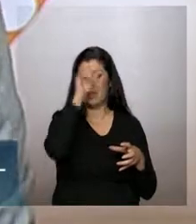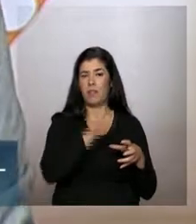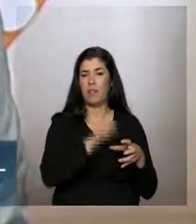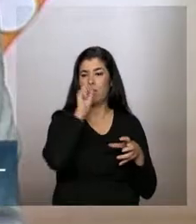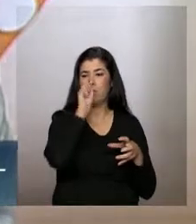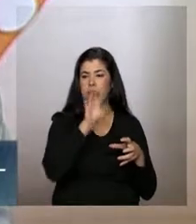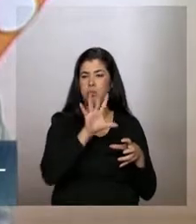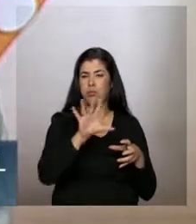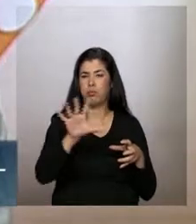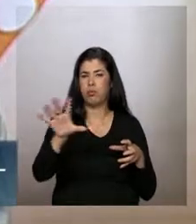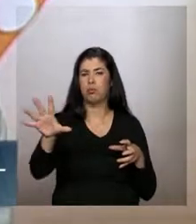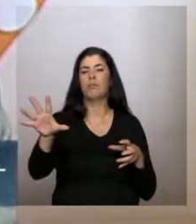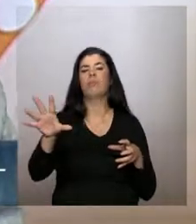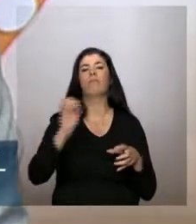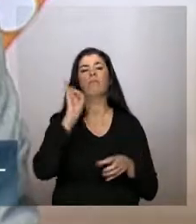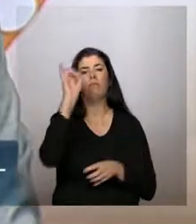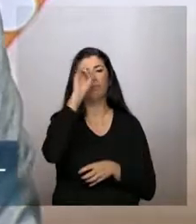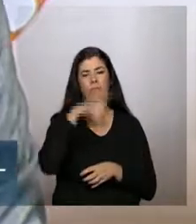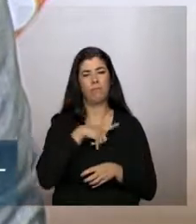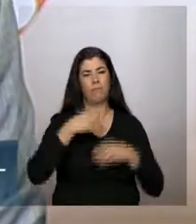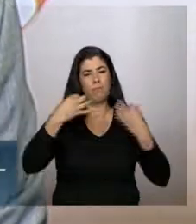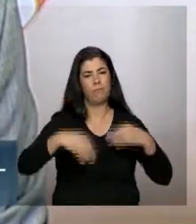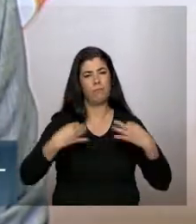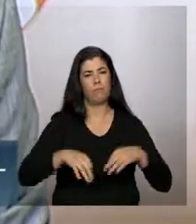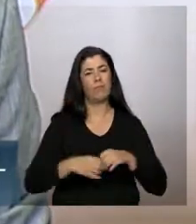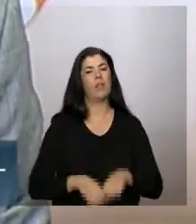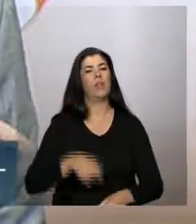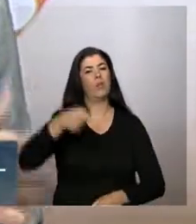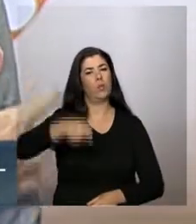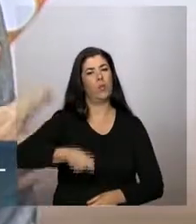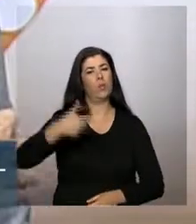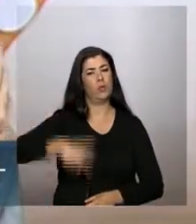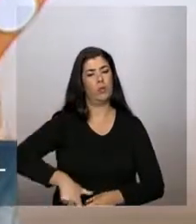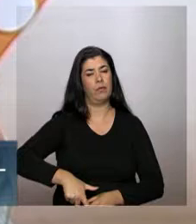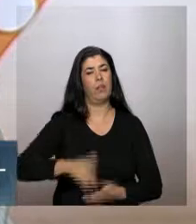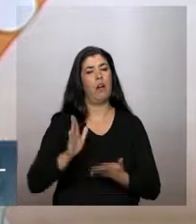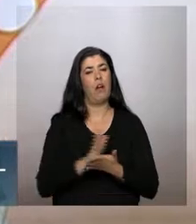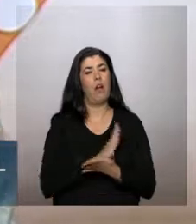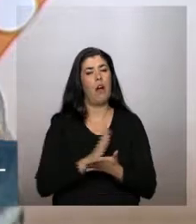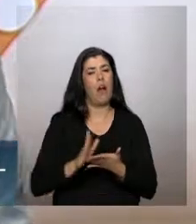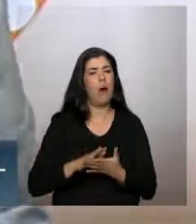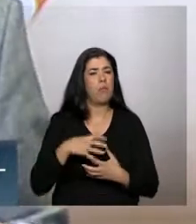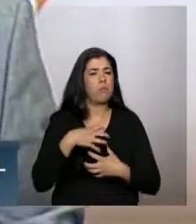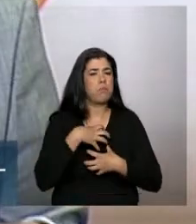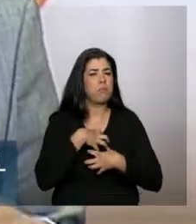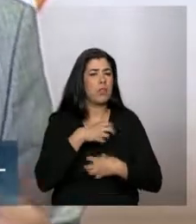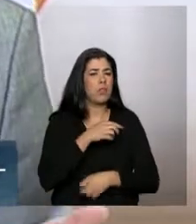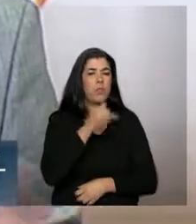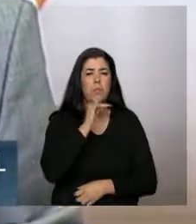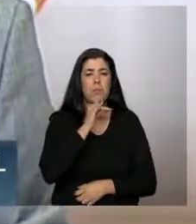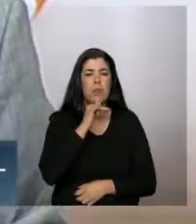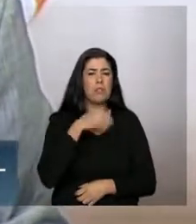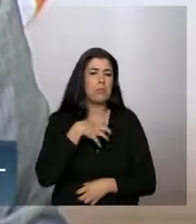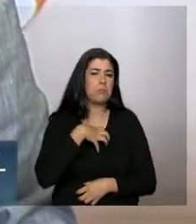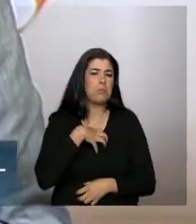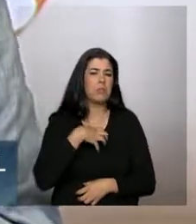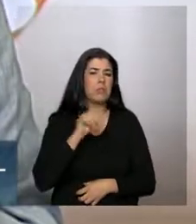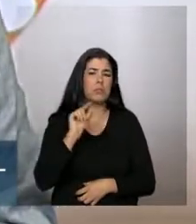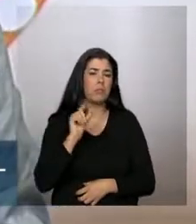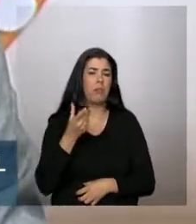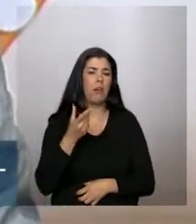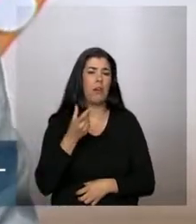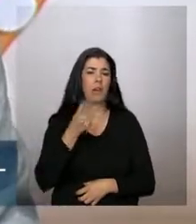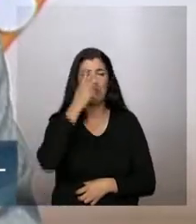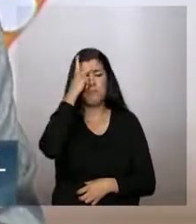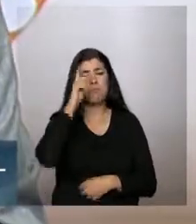Portanto, é extremamente sempre reforçar isso, com exceção de alguns incômodos locais que podem acontecer e que a